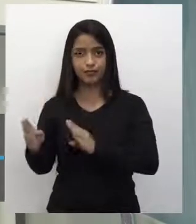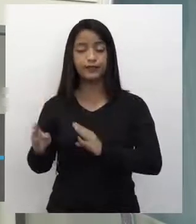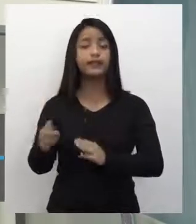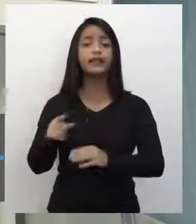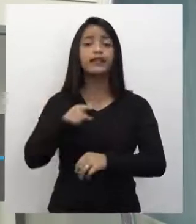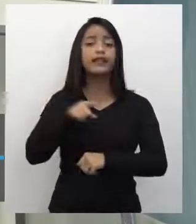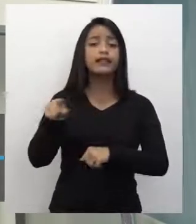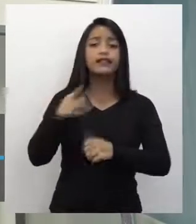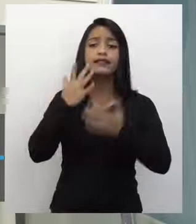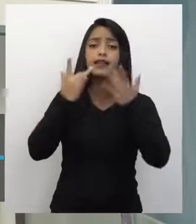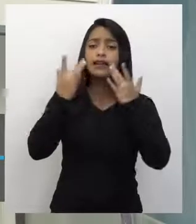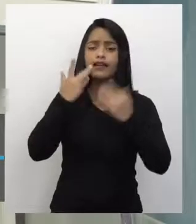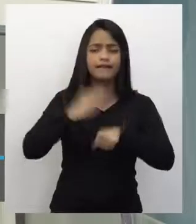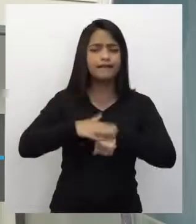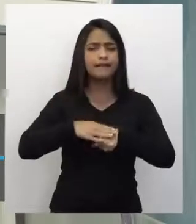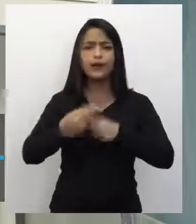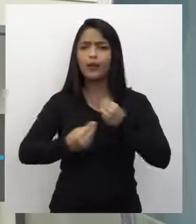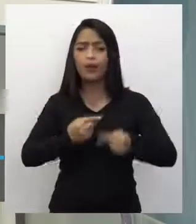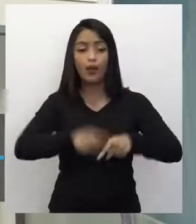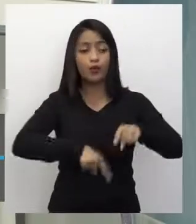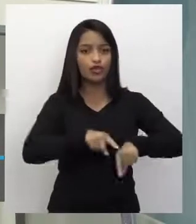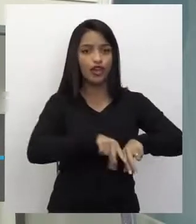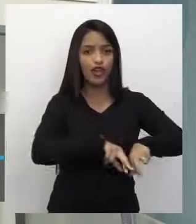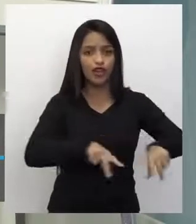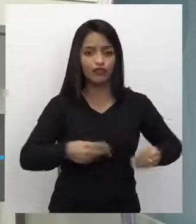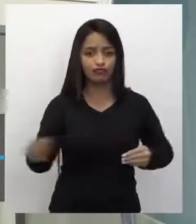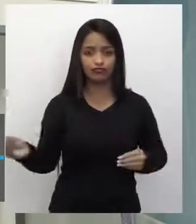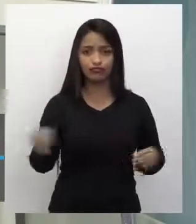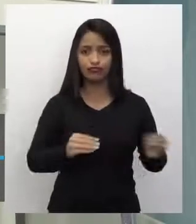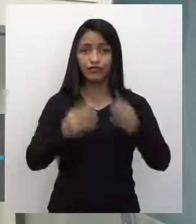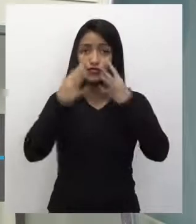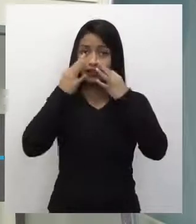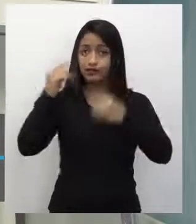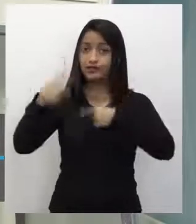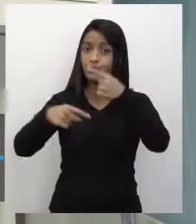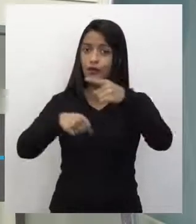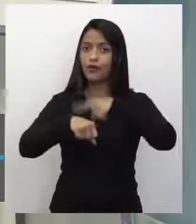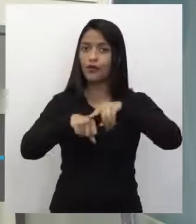teatro com objetos. Prestem atenção para depois a gente conversar.